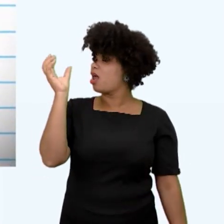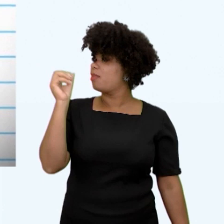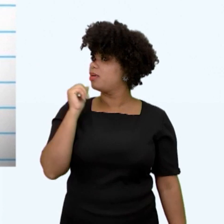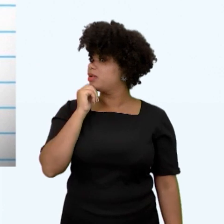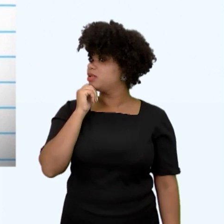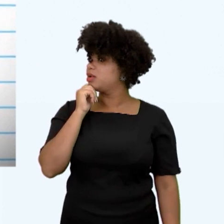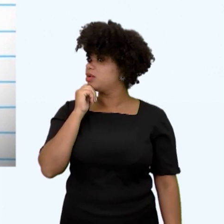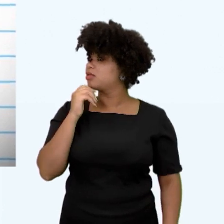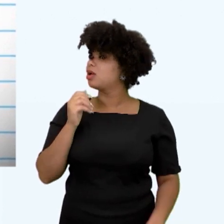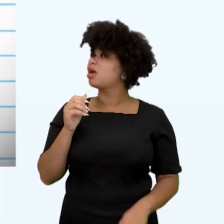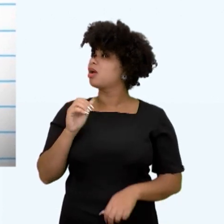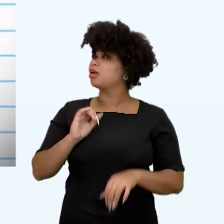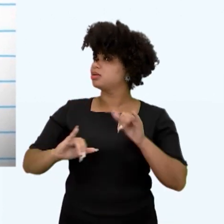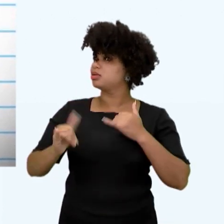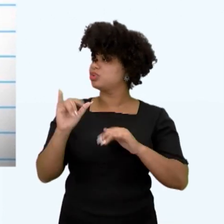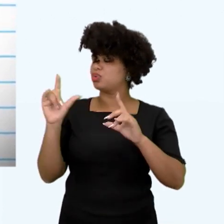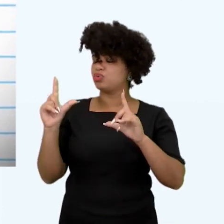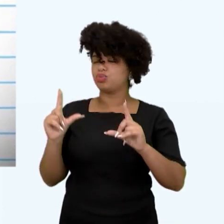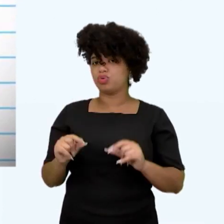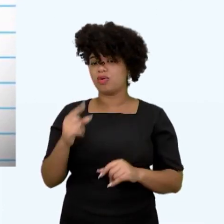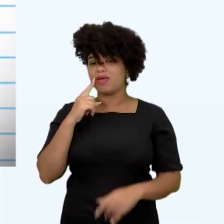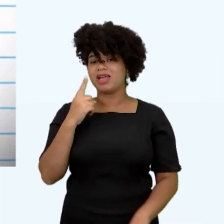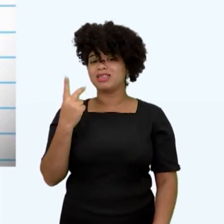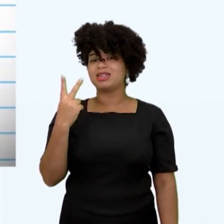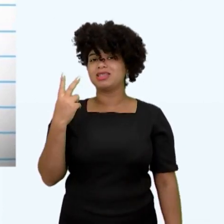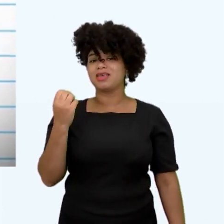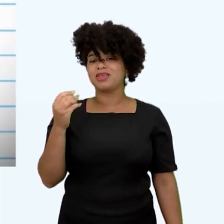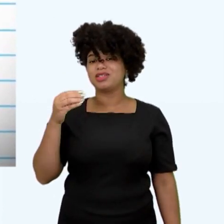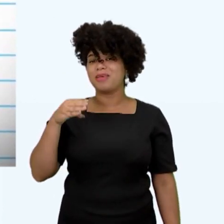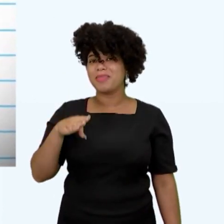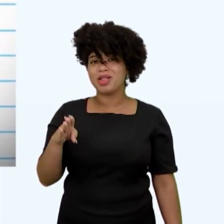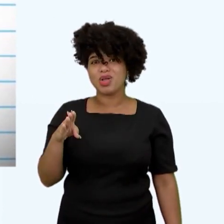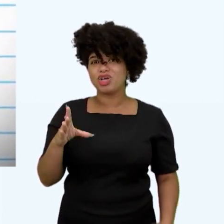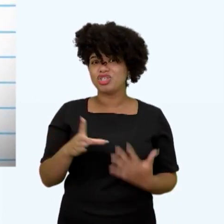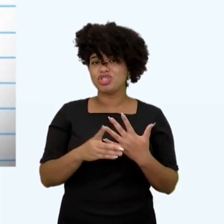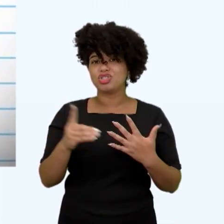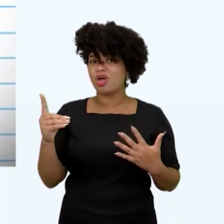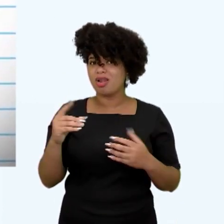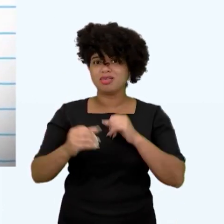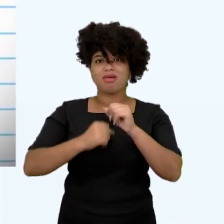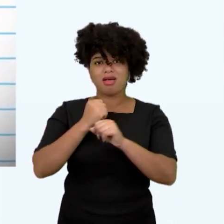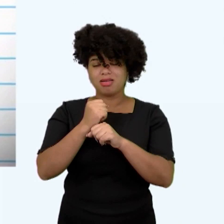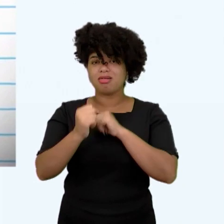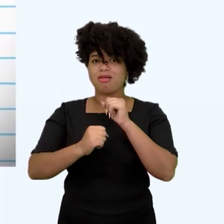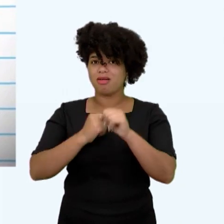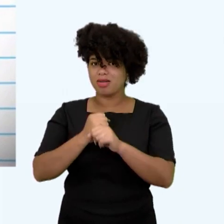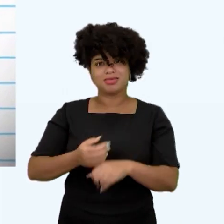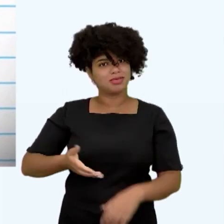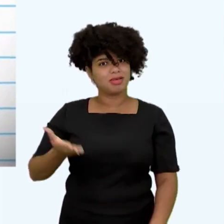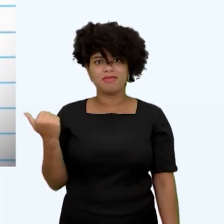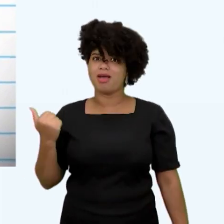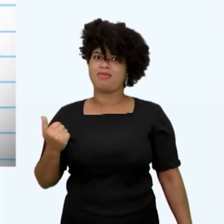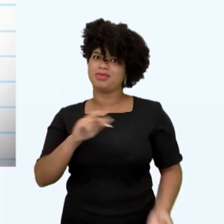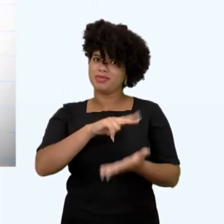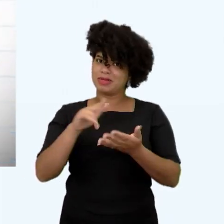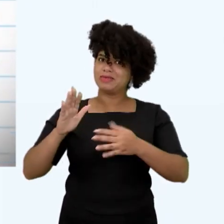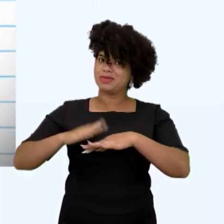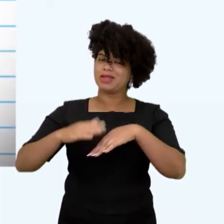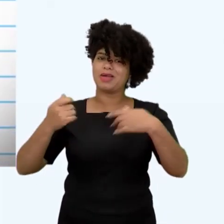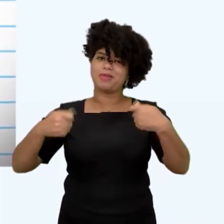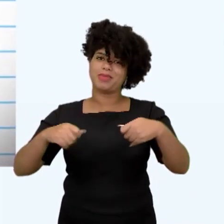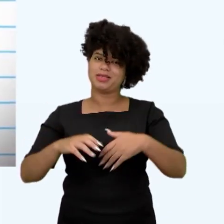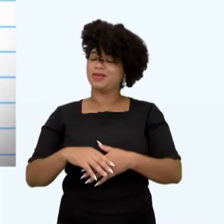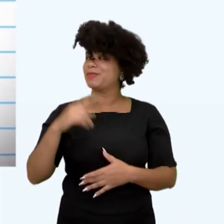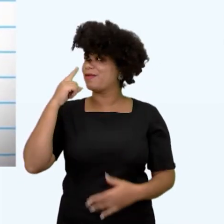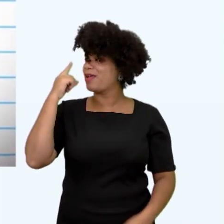energia, o mundo economizaria 120 bilhões de dólares todo ano. Então vambora, que há muito o que fazer! Não